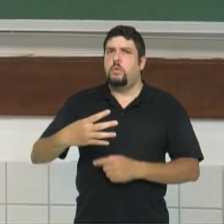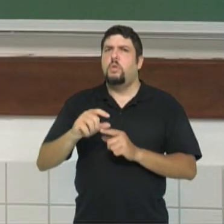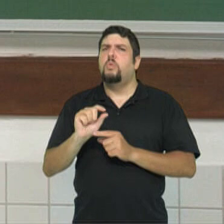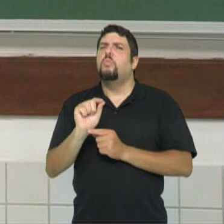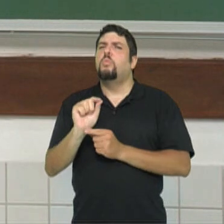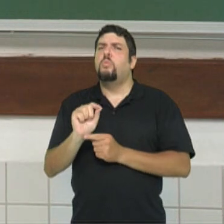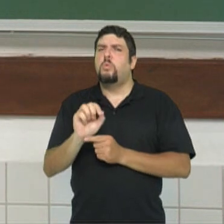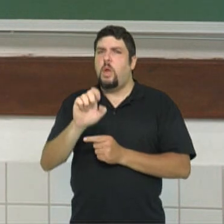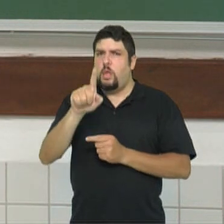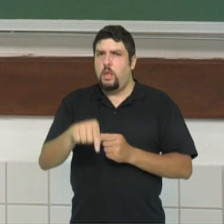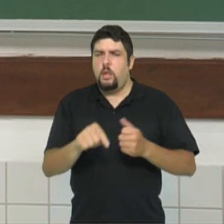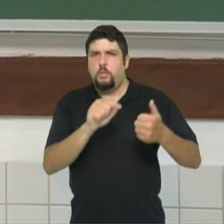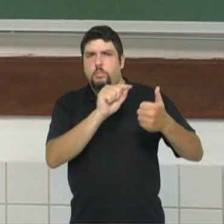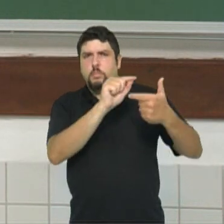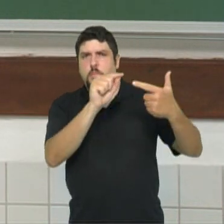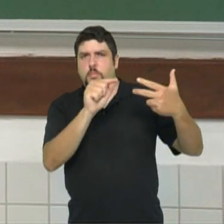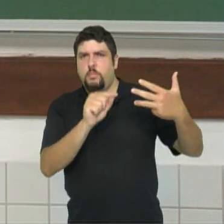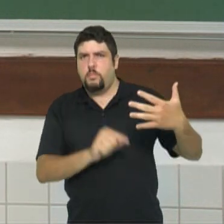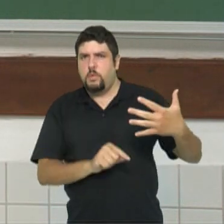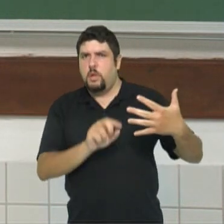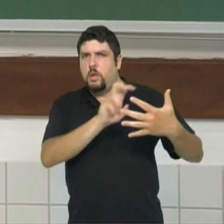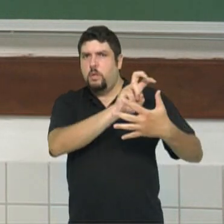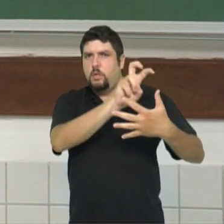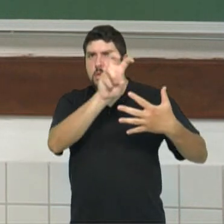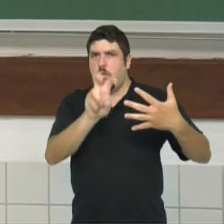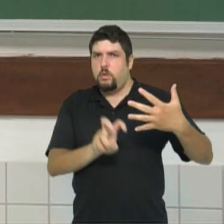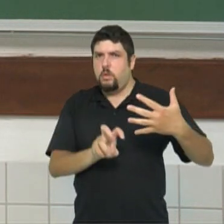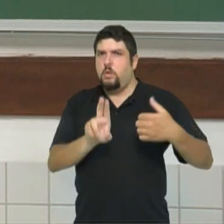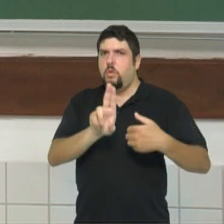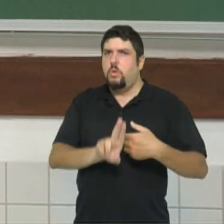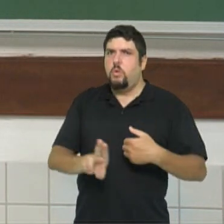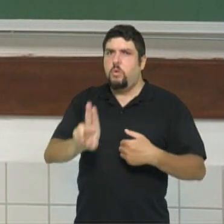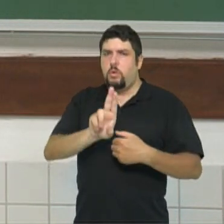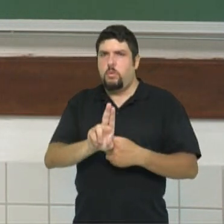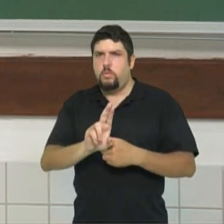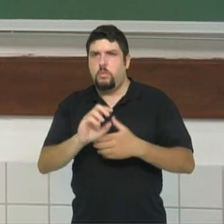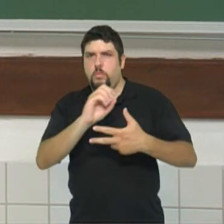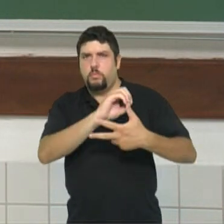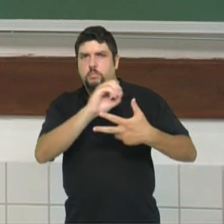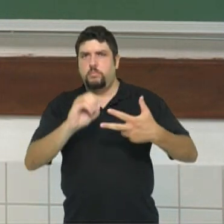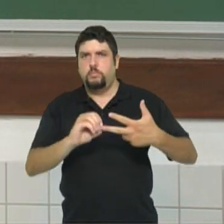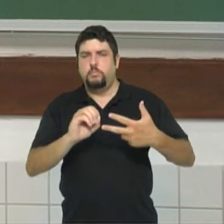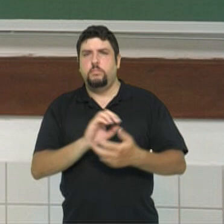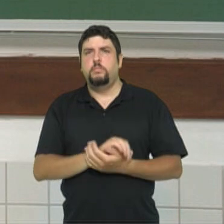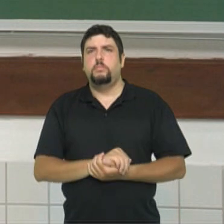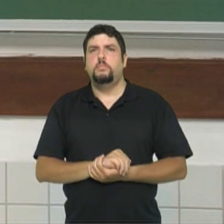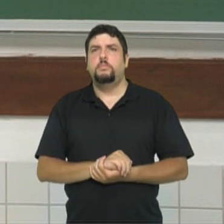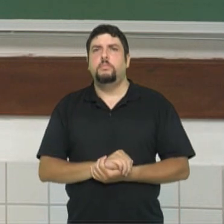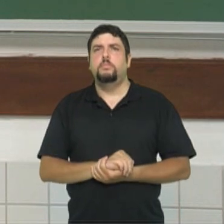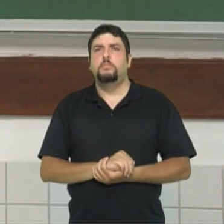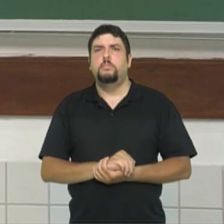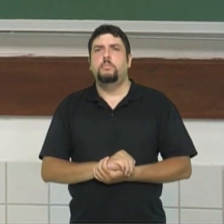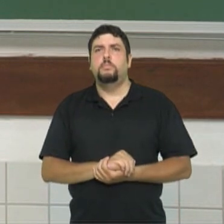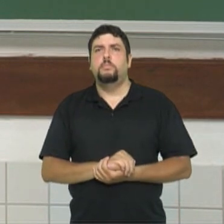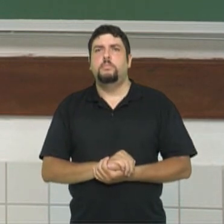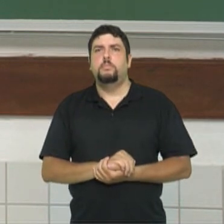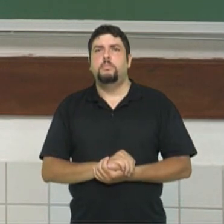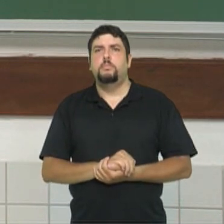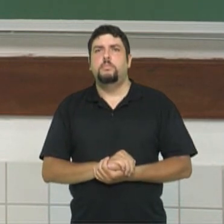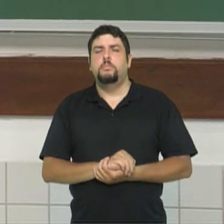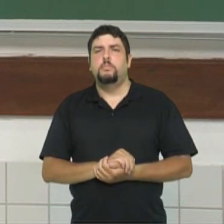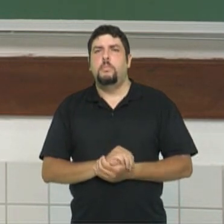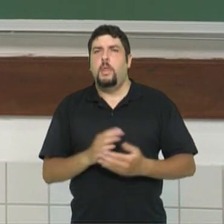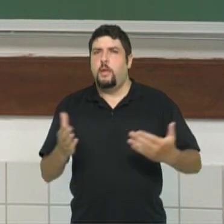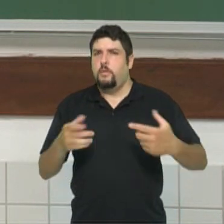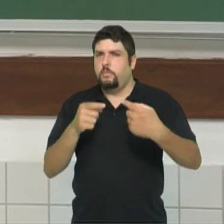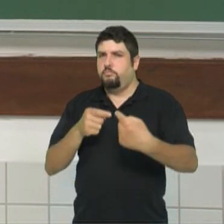das 5 competências que os corretores utilizam para corrigir a sua redação, ok? Já vamos começar com um